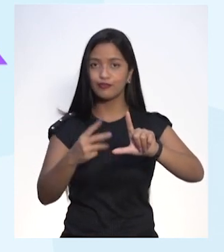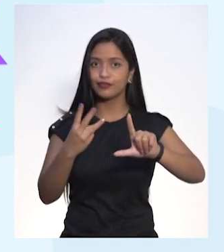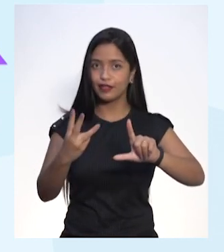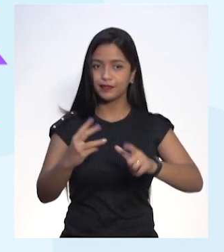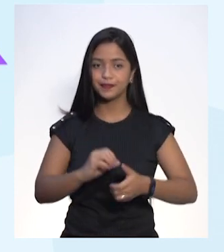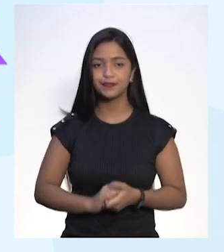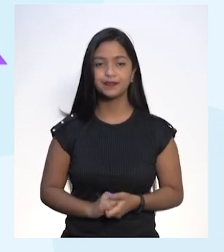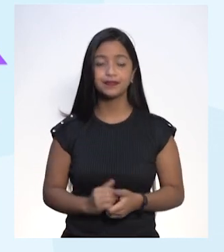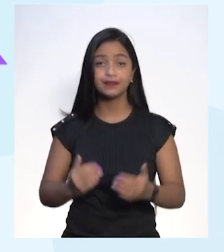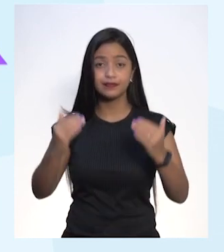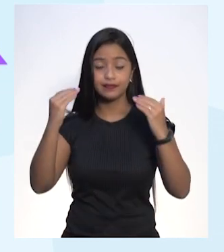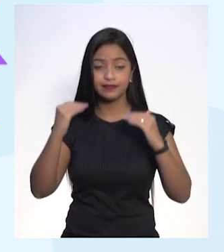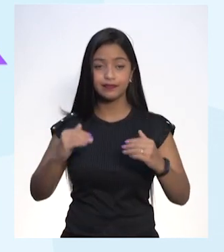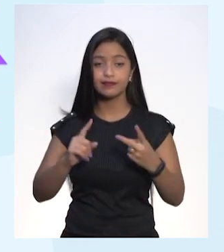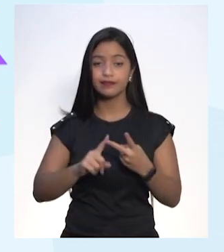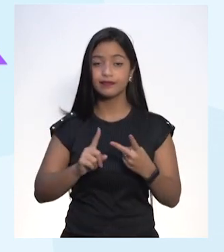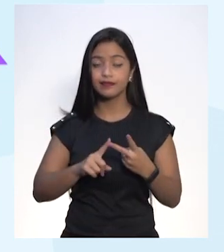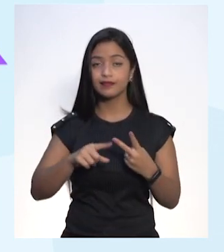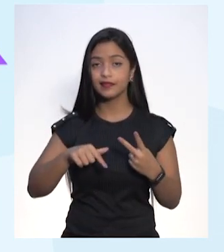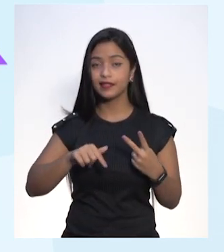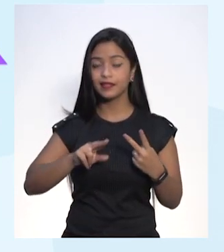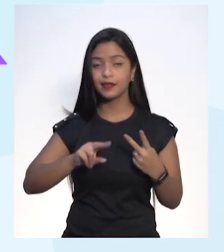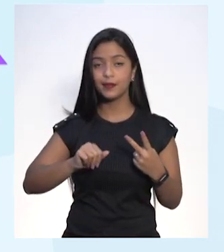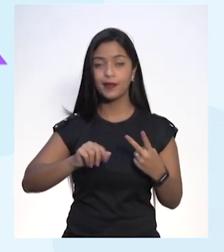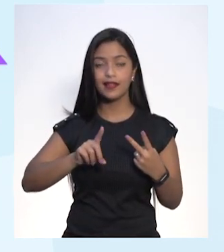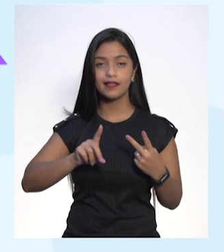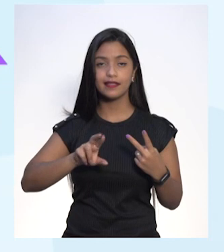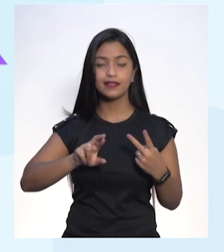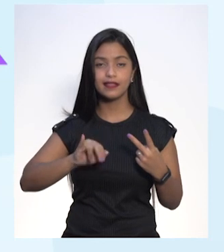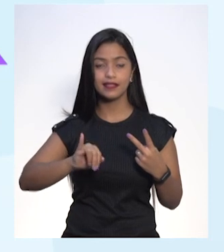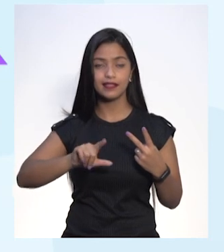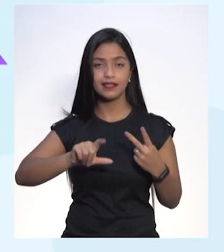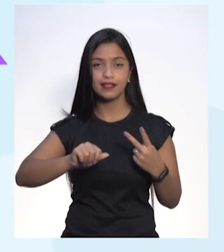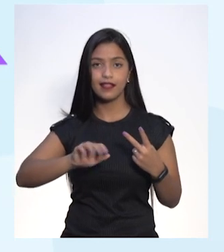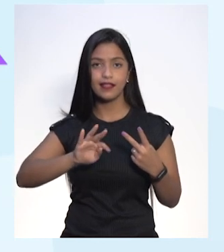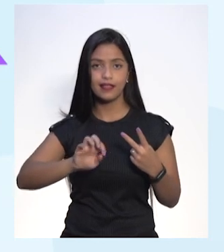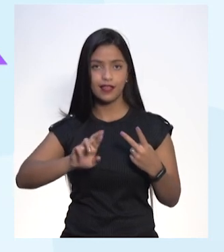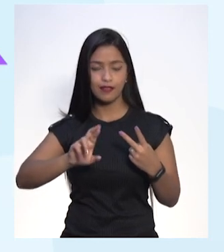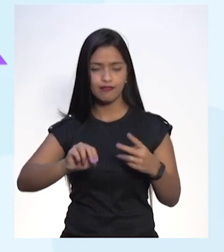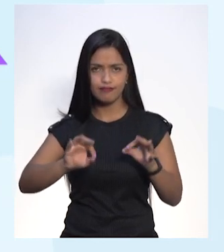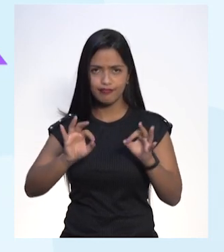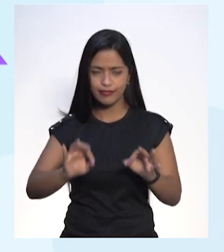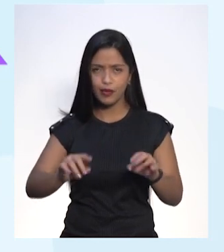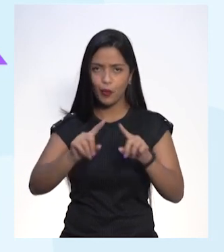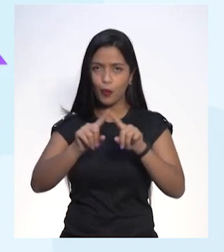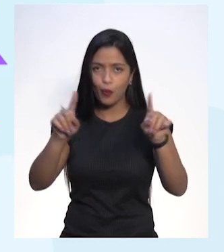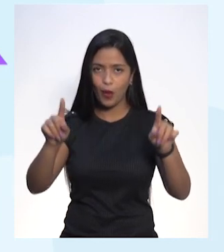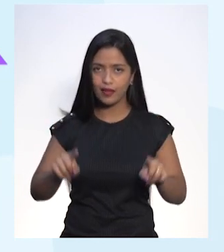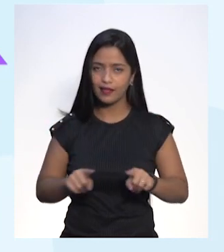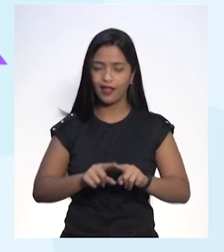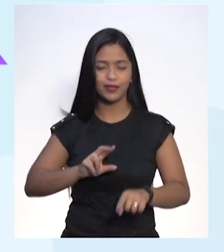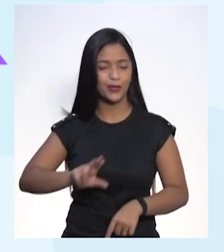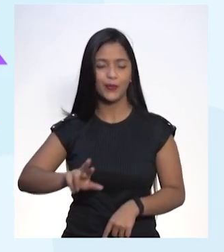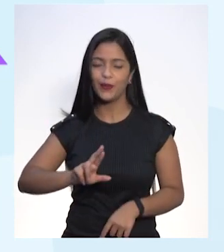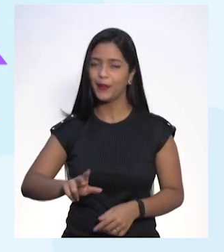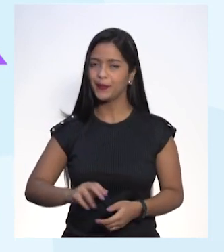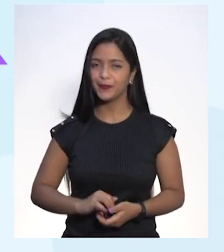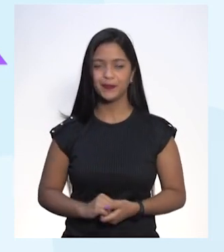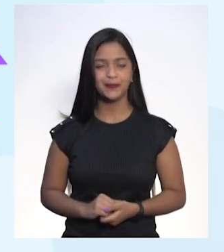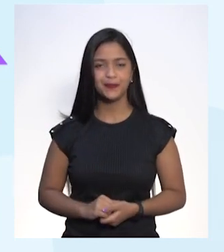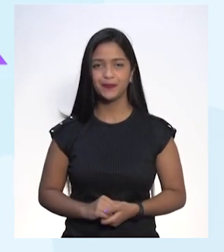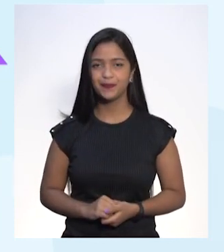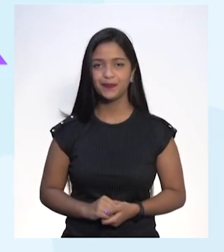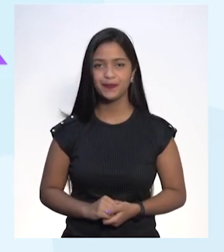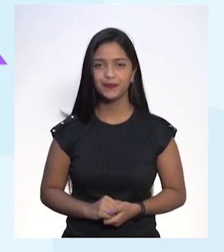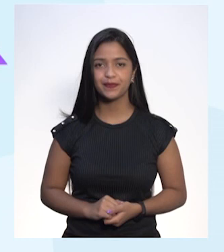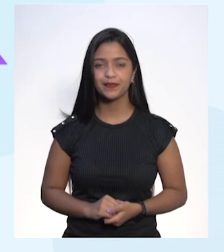E aí temos os quadriláteros, né? O pessoal acha que todo quadrilátero é um quadrado e não é verdade. Inclusive a gente tem a